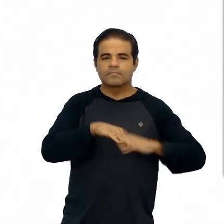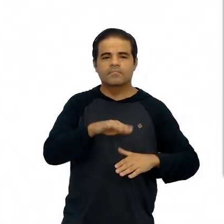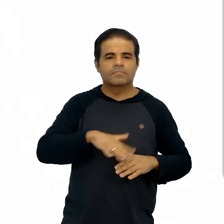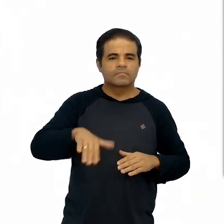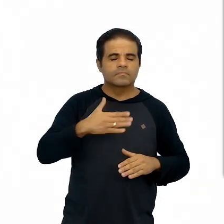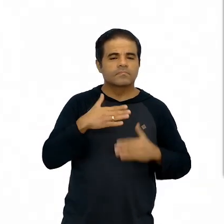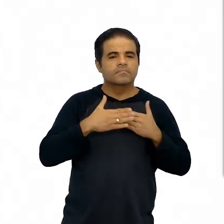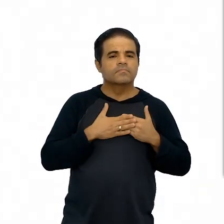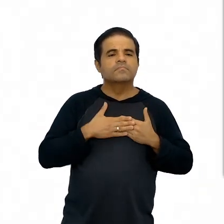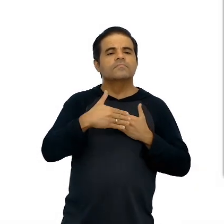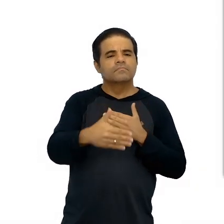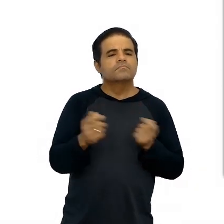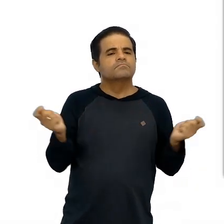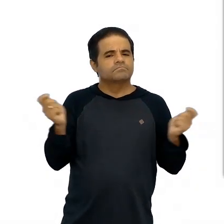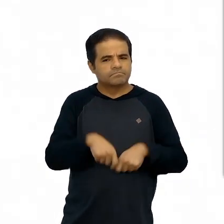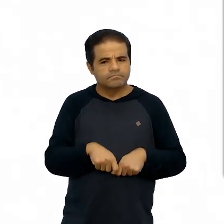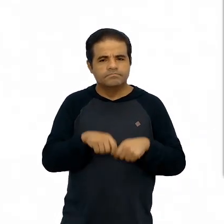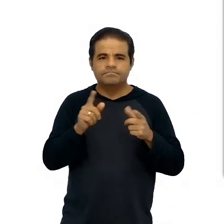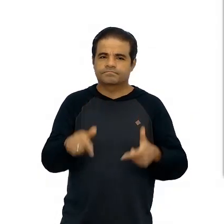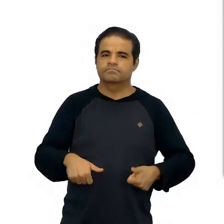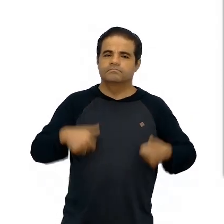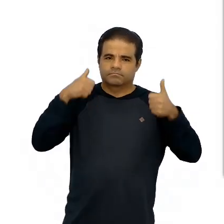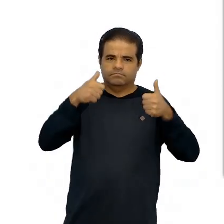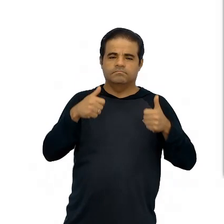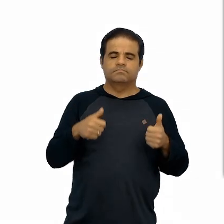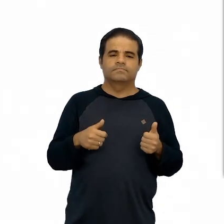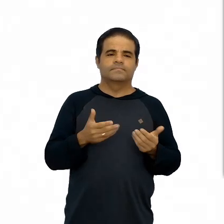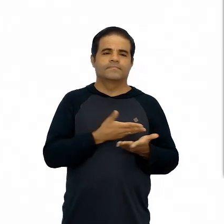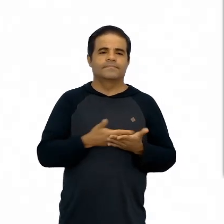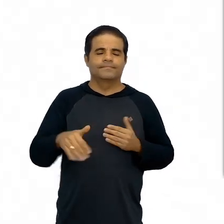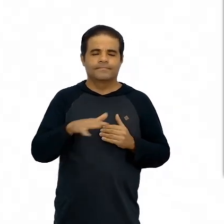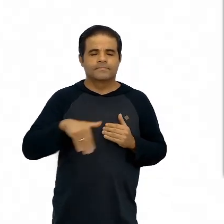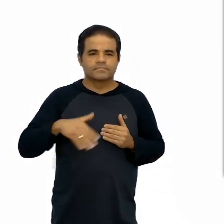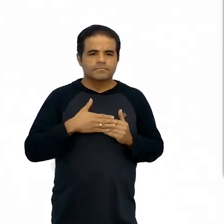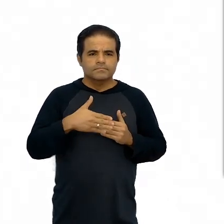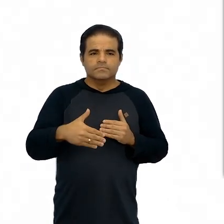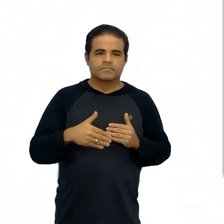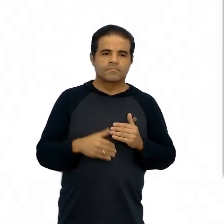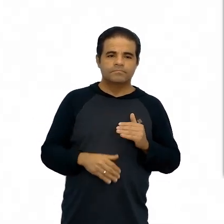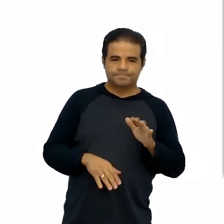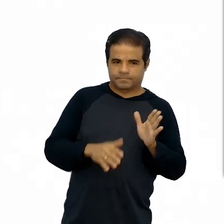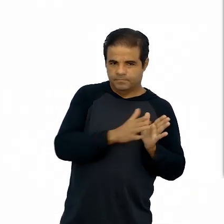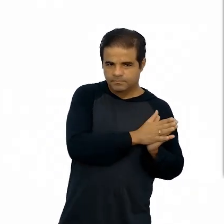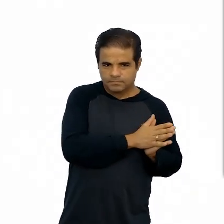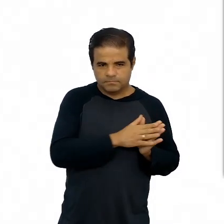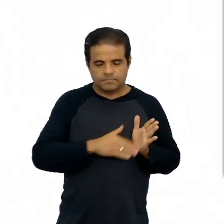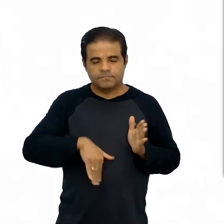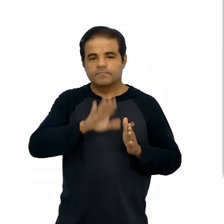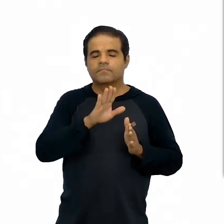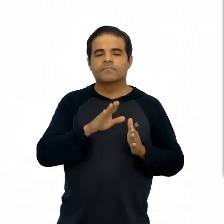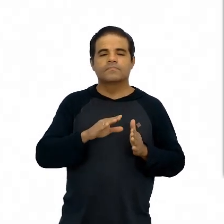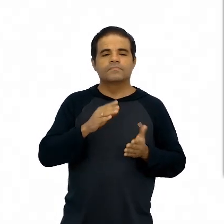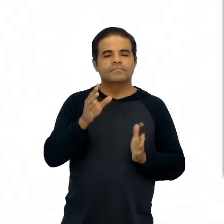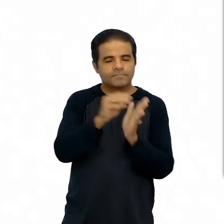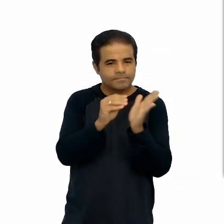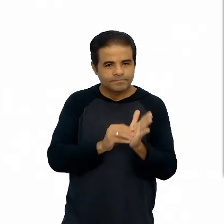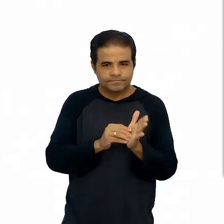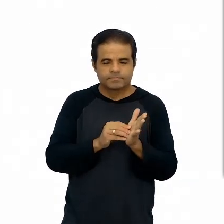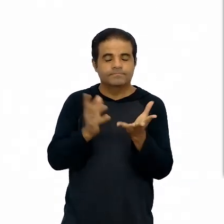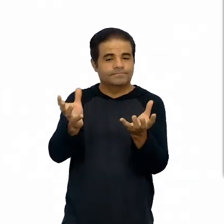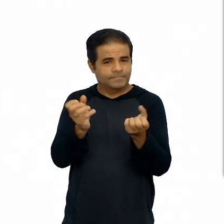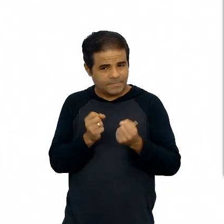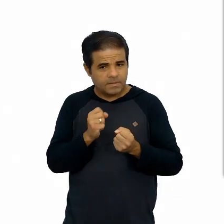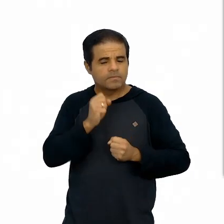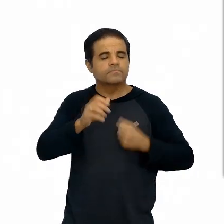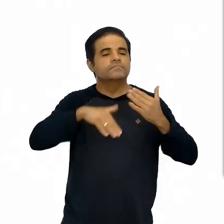o mais eficiente possível. Registrar todas as ideias, os conceitos e dar início ao esboço do planejamento